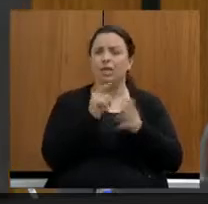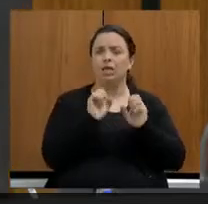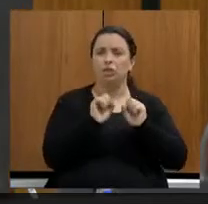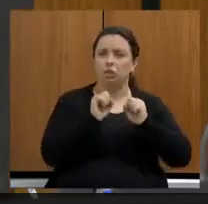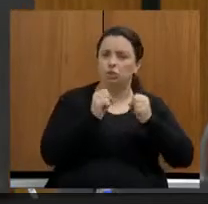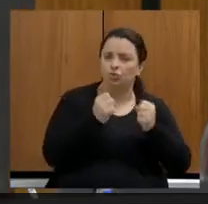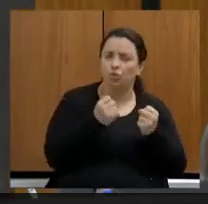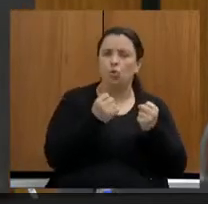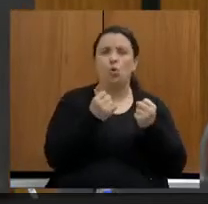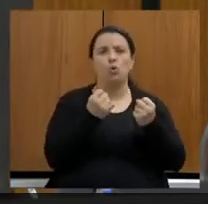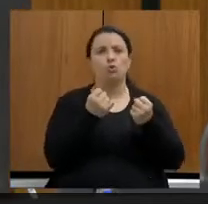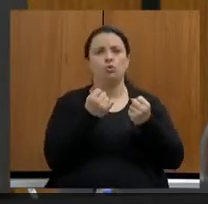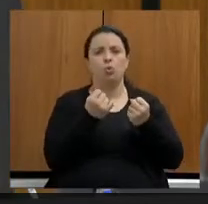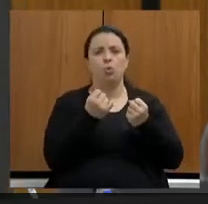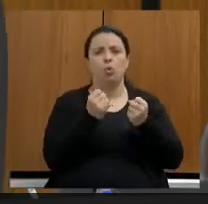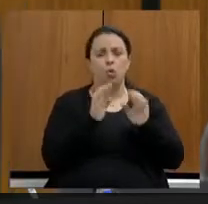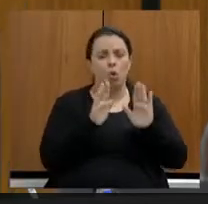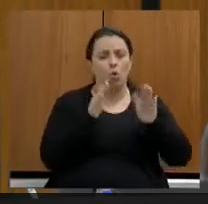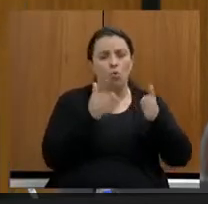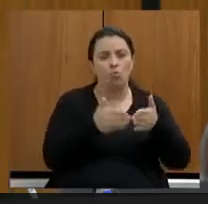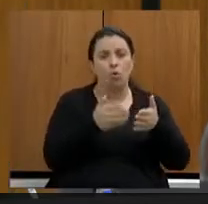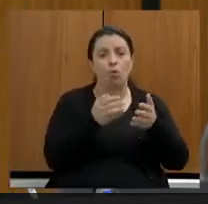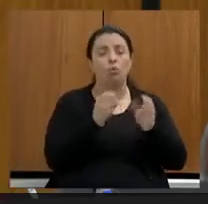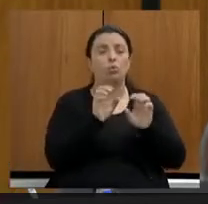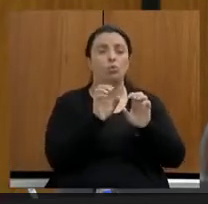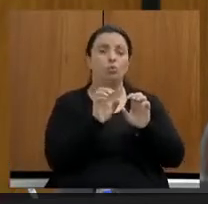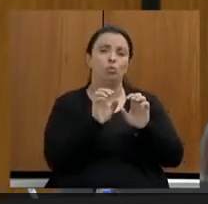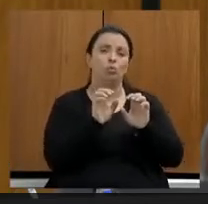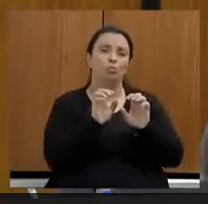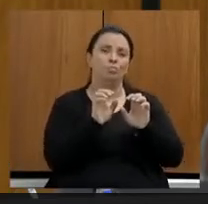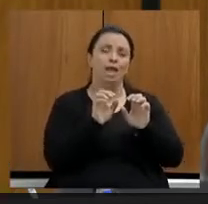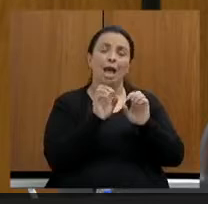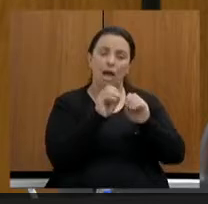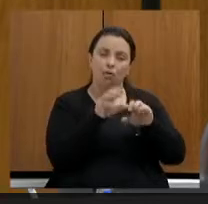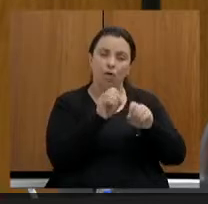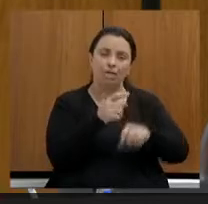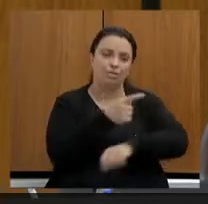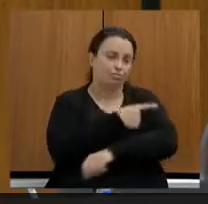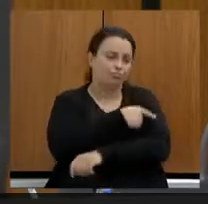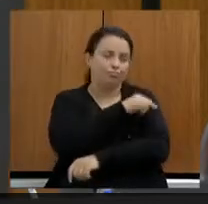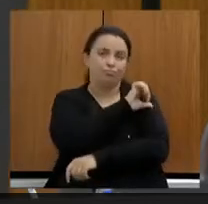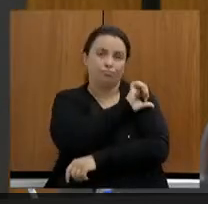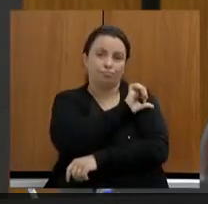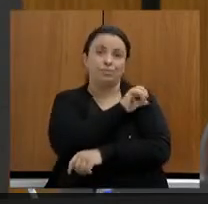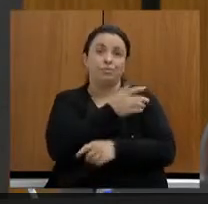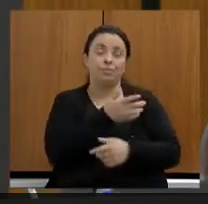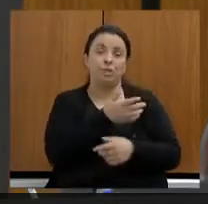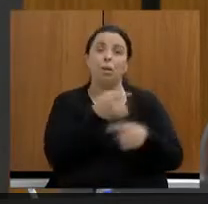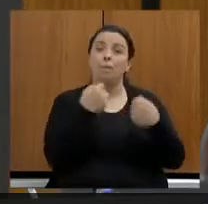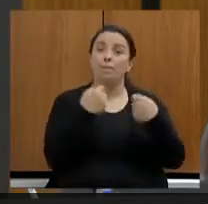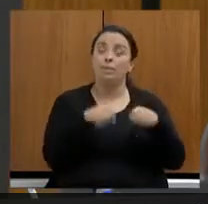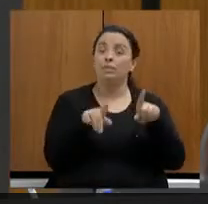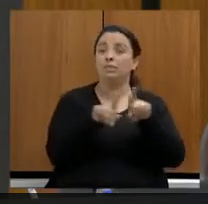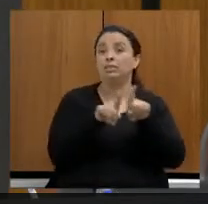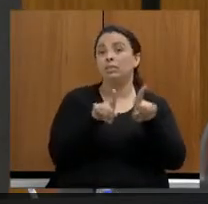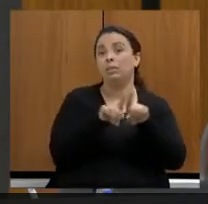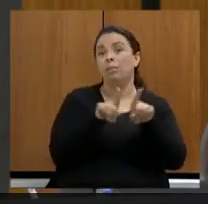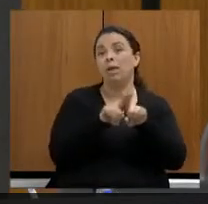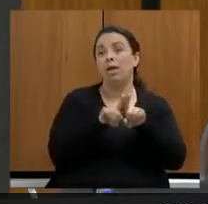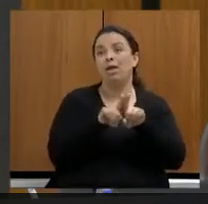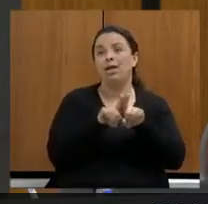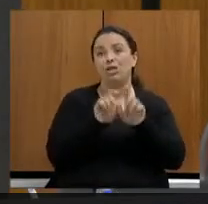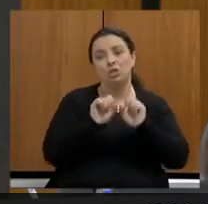desprende para ela para ela Ensino Fundamental também tem que ter e desprender para a questões